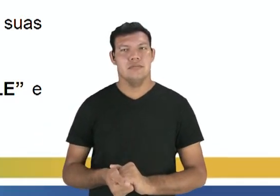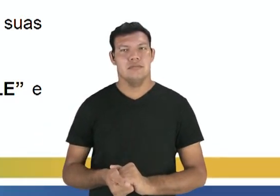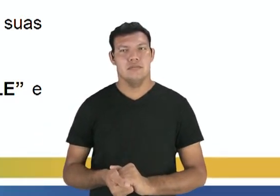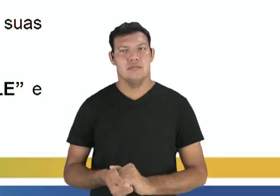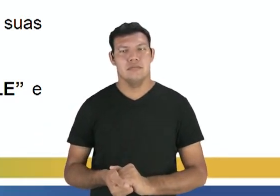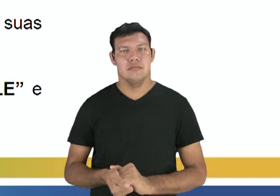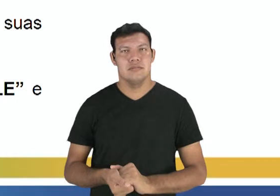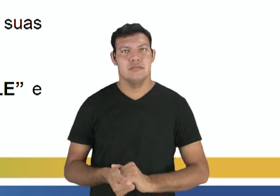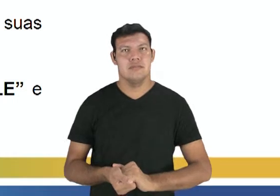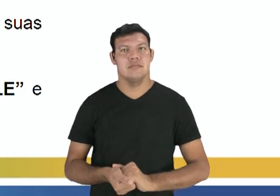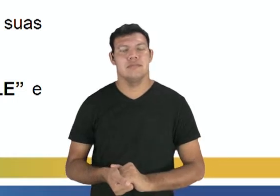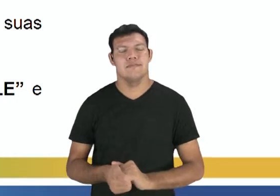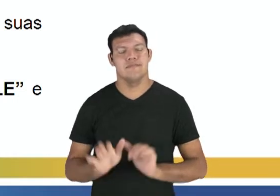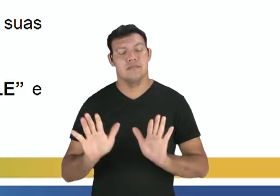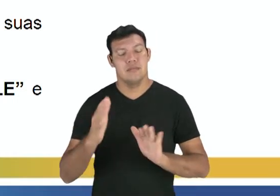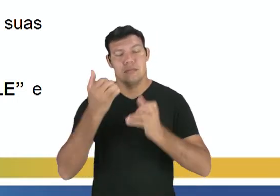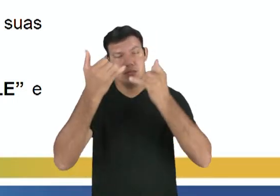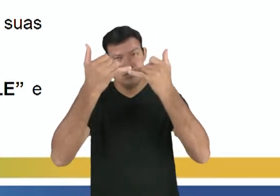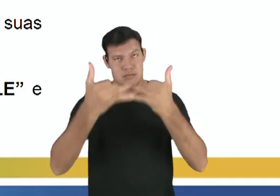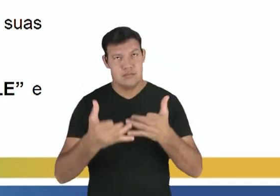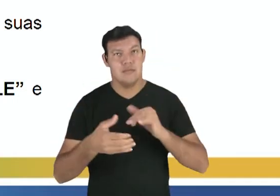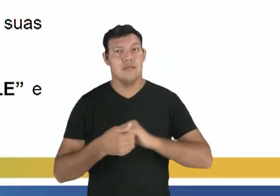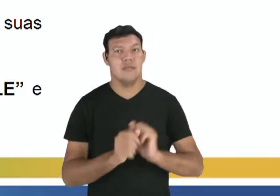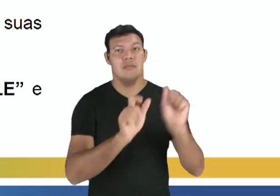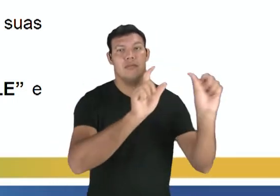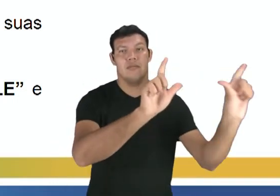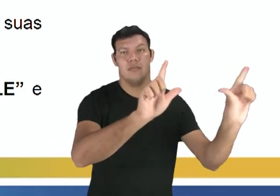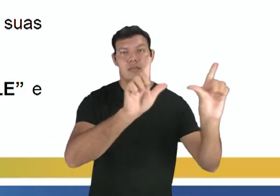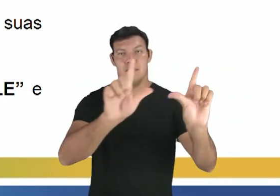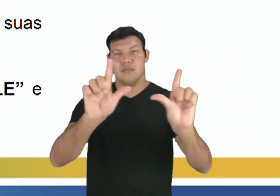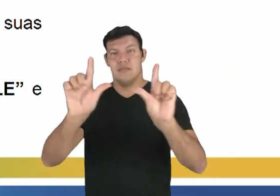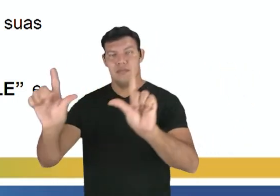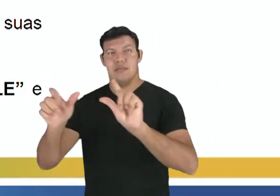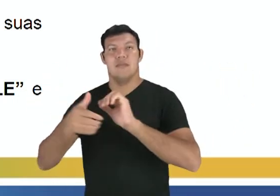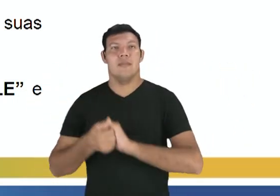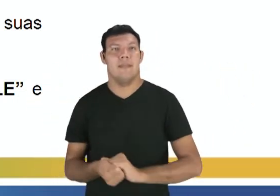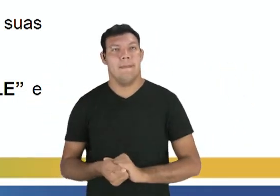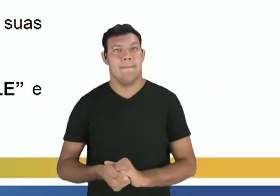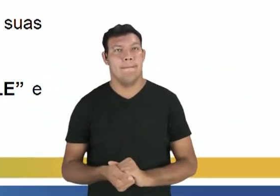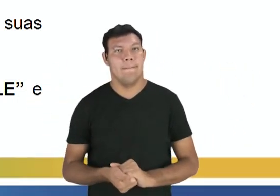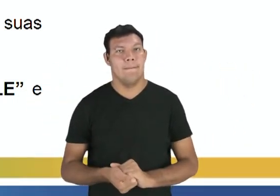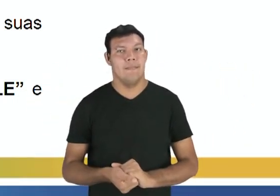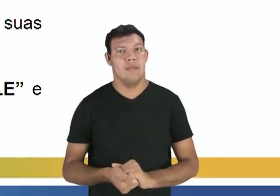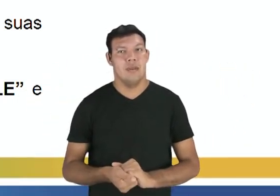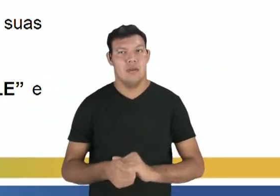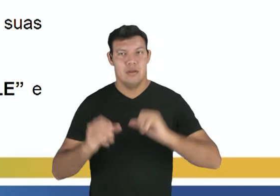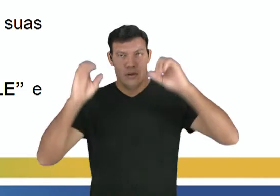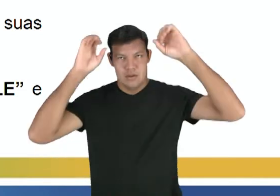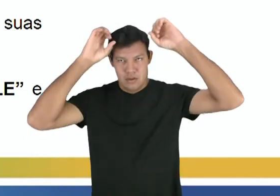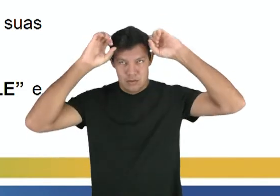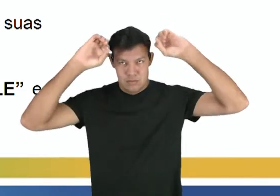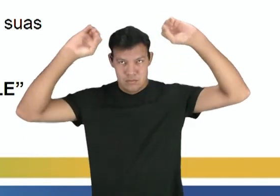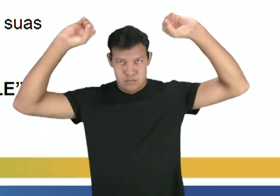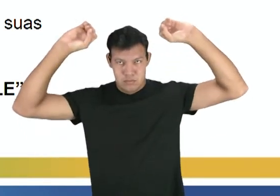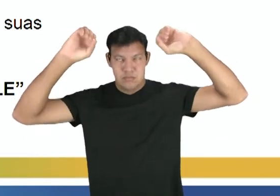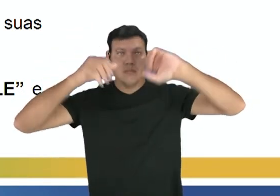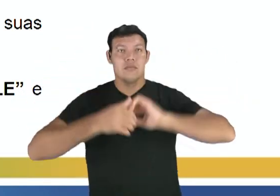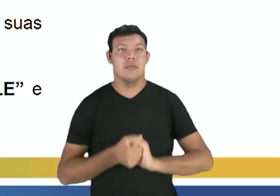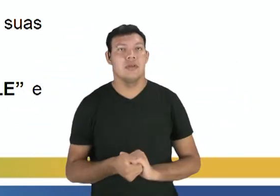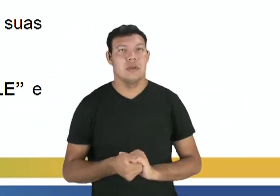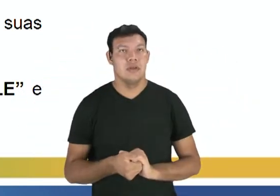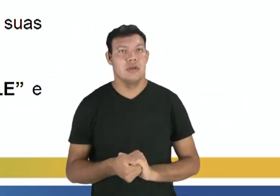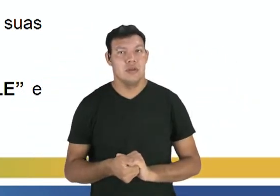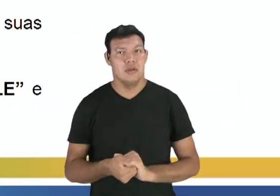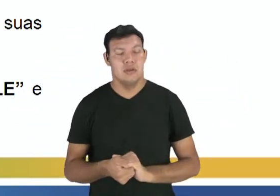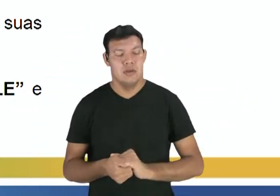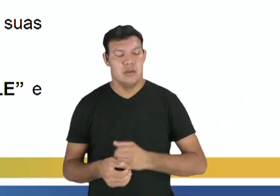naquele ambiente. Deixa eu explicar. Vamos ler a tirinha. Temos aí o Agar e ele diz para o amigo dele, eu trouxe